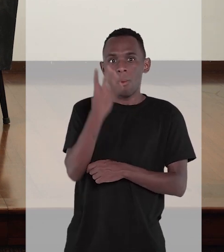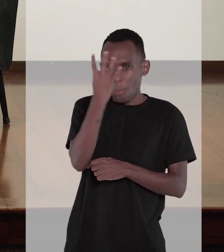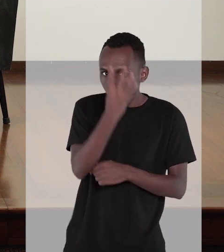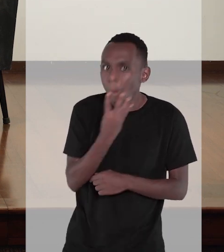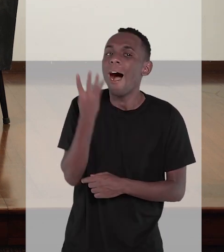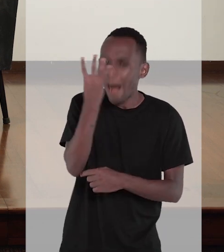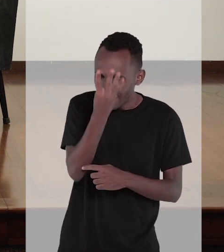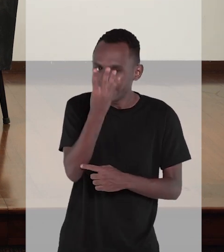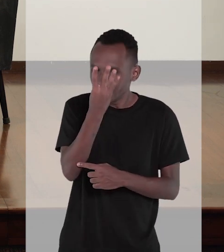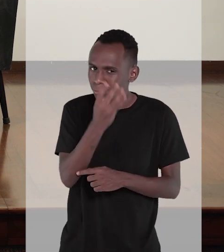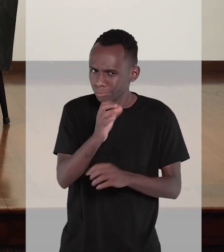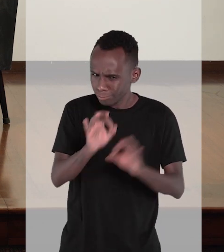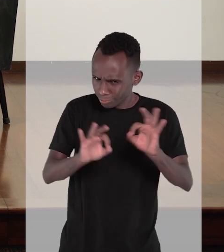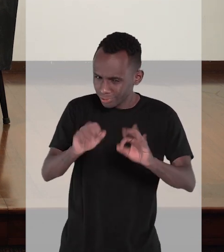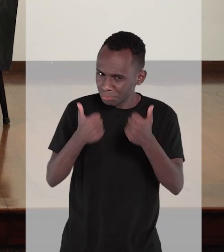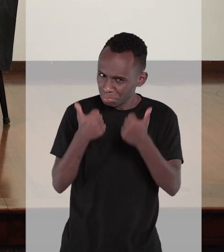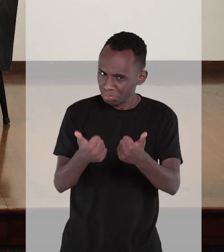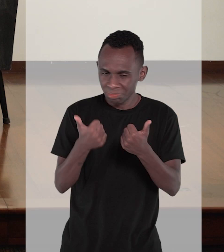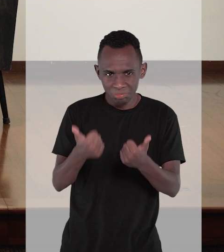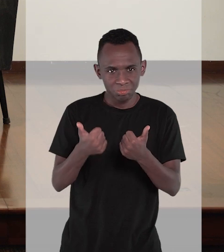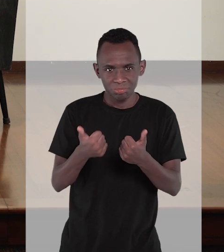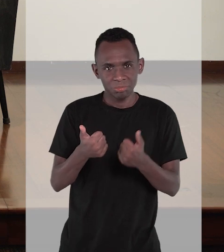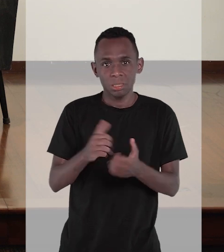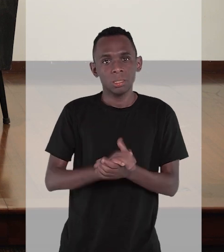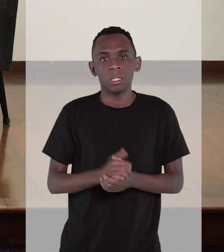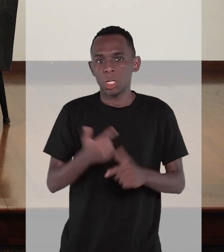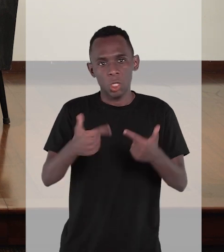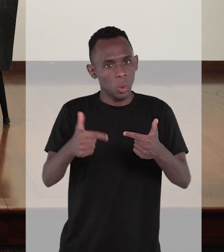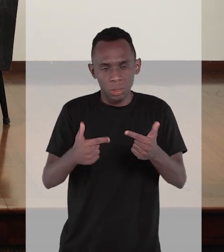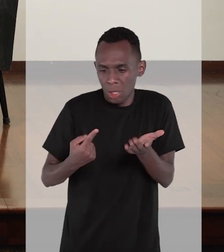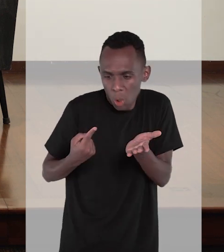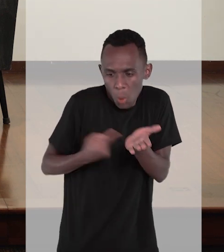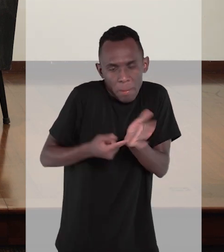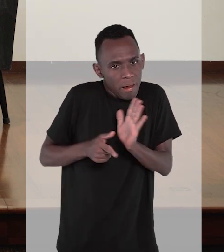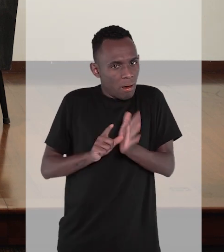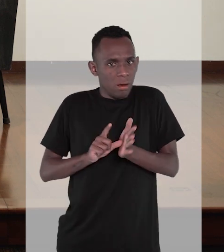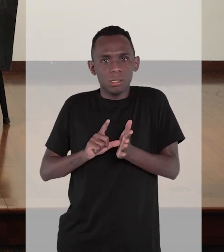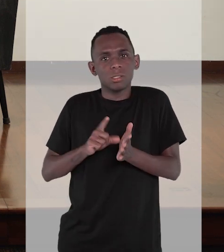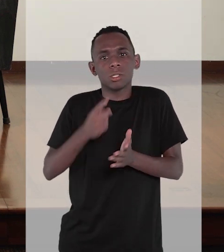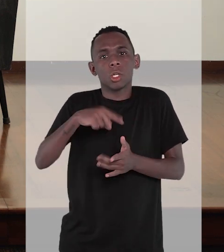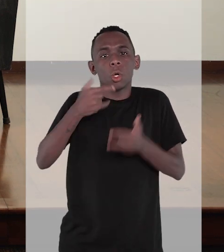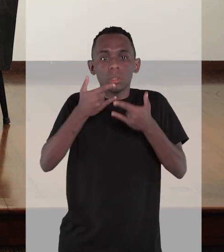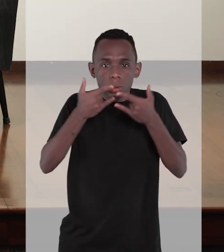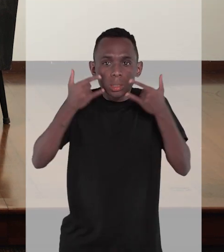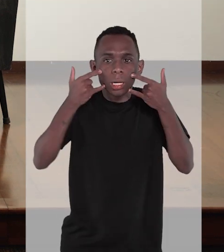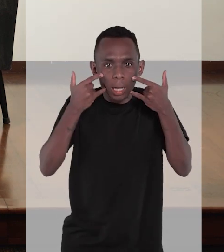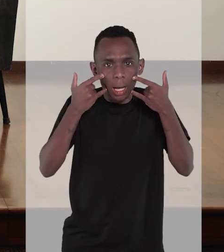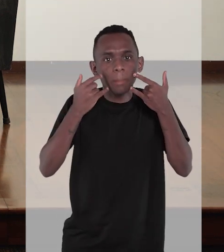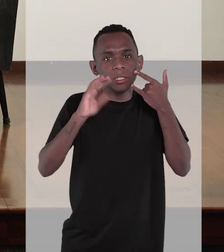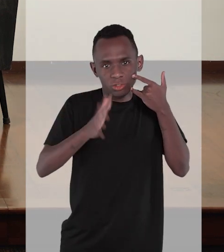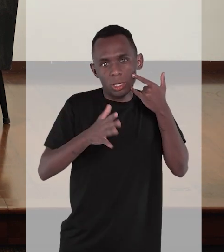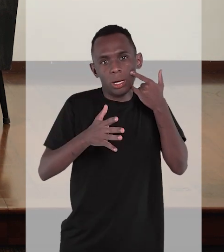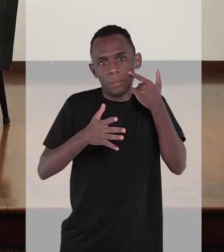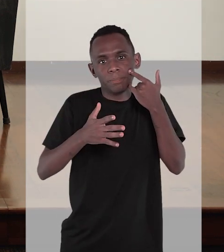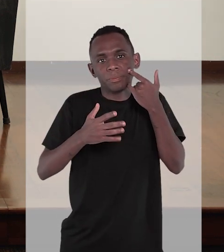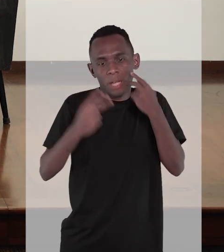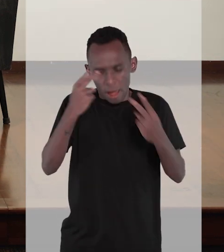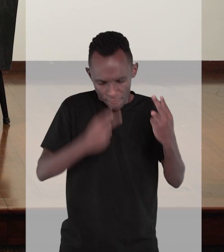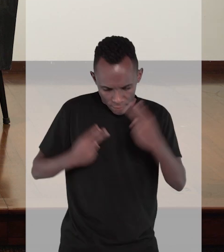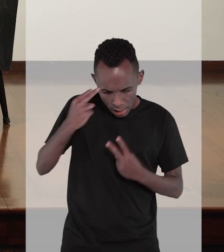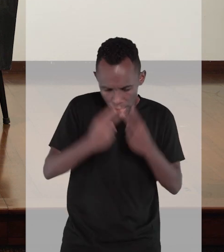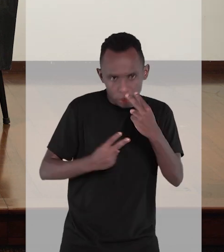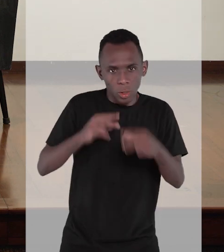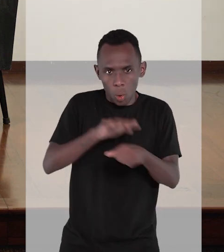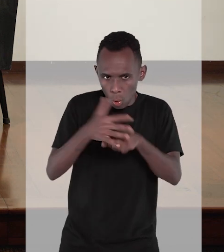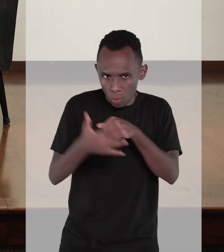que... 4 horas, tudo certinho. Não tem nenhum improviso aqui. A gente só está sem máscara porque está devidamente testado e